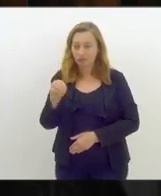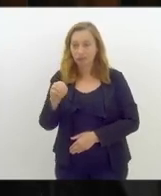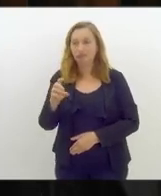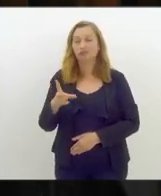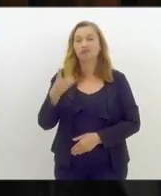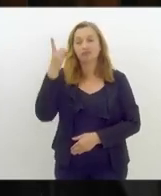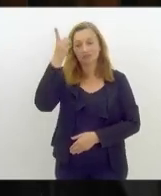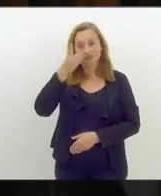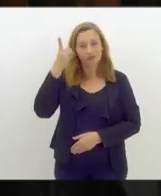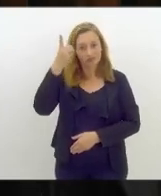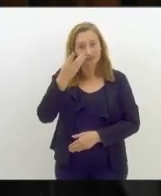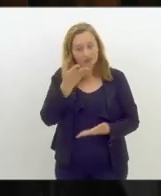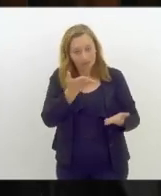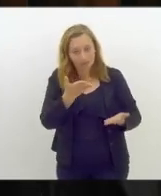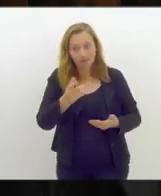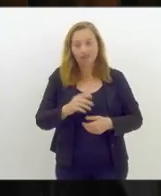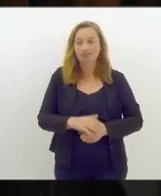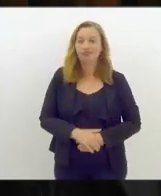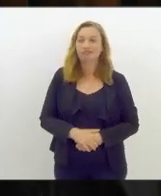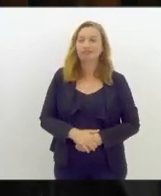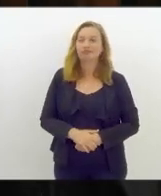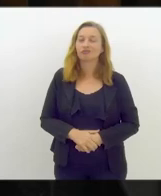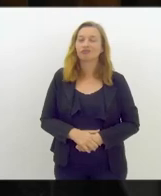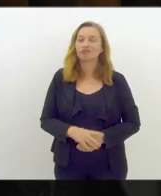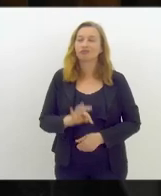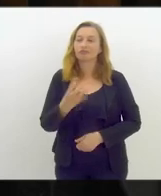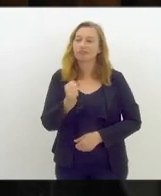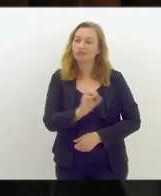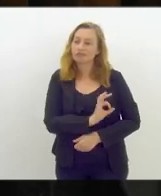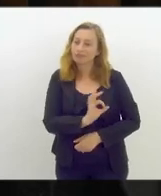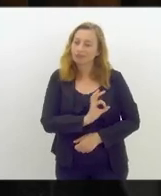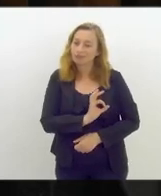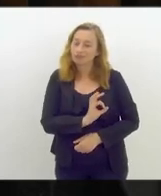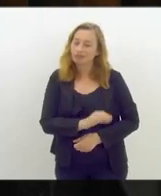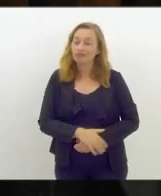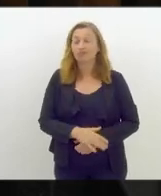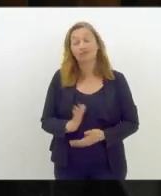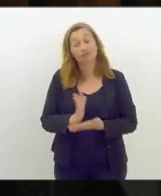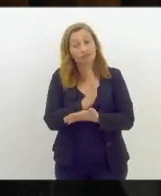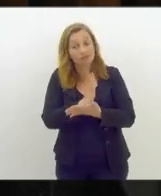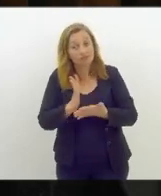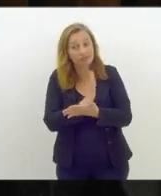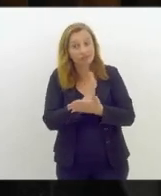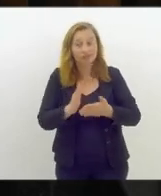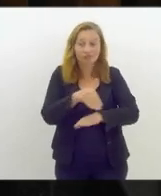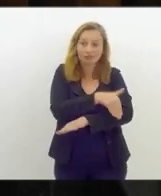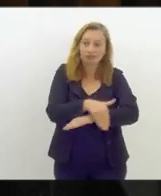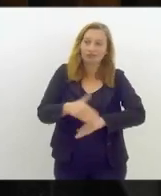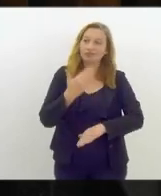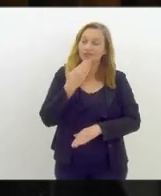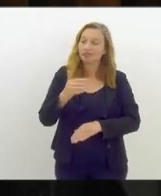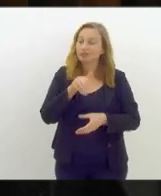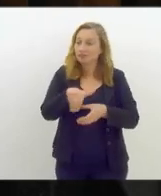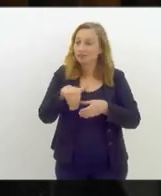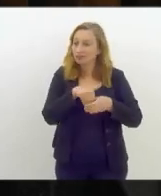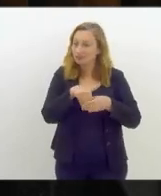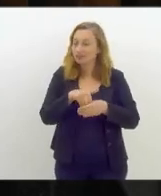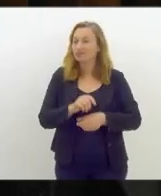a senhora, quando deputada Marta Rocha, muitas vezes nas ruas pedindo voto,